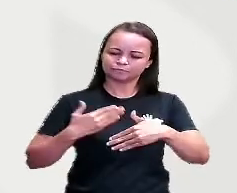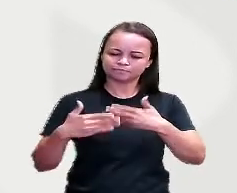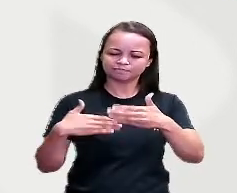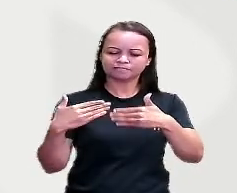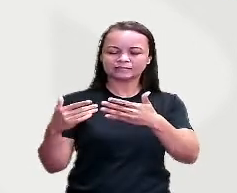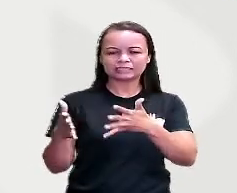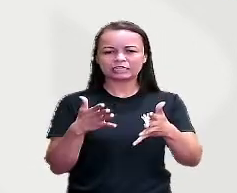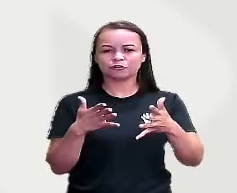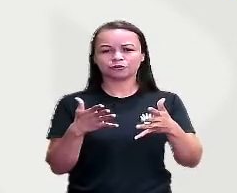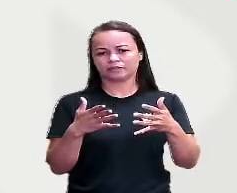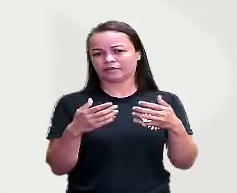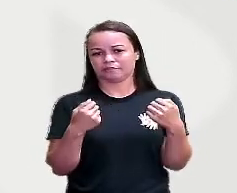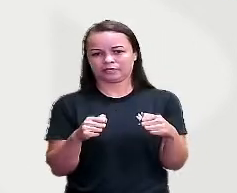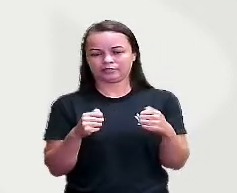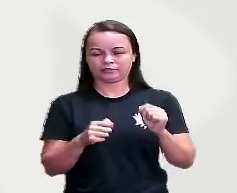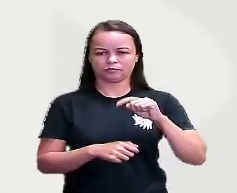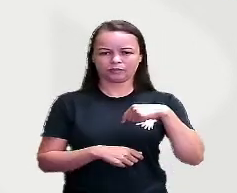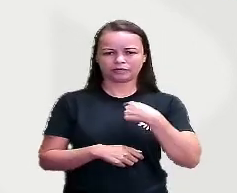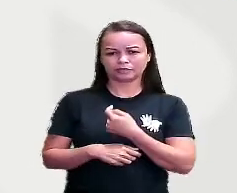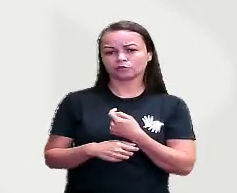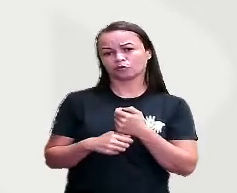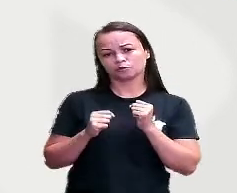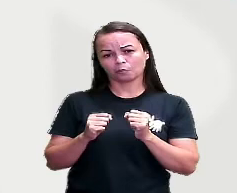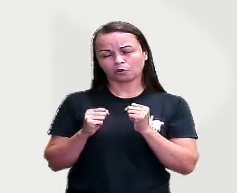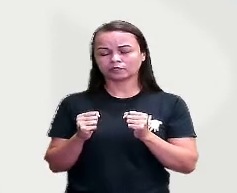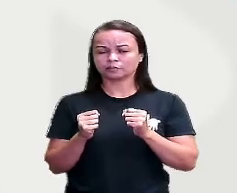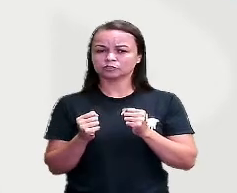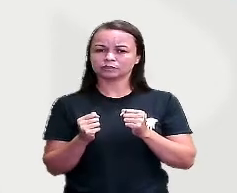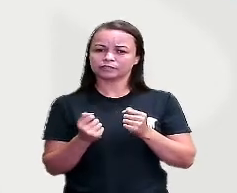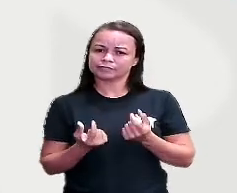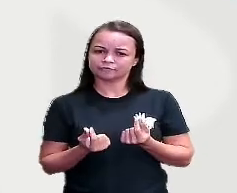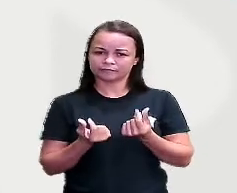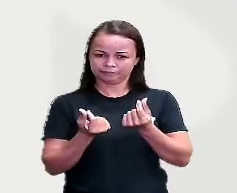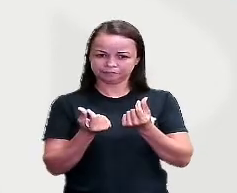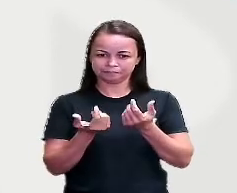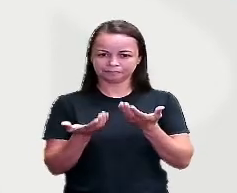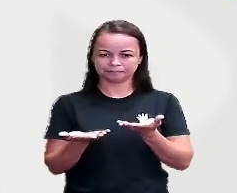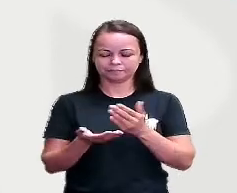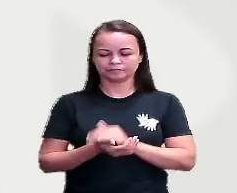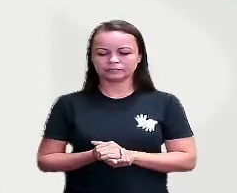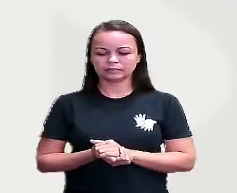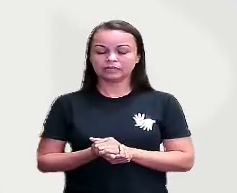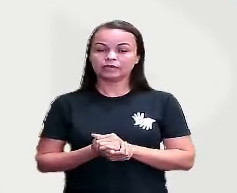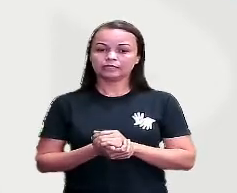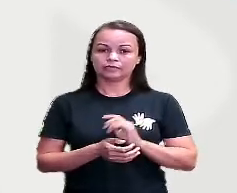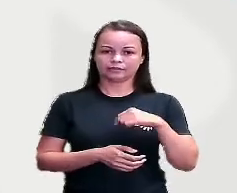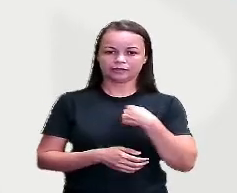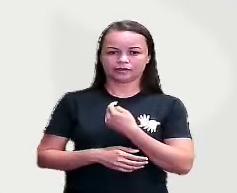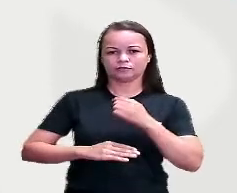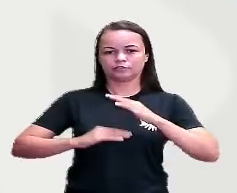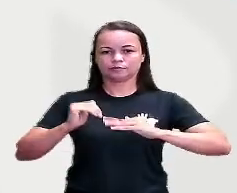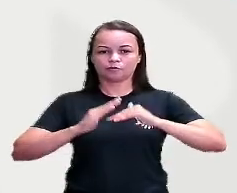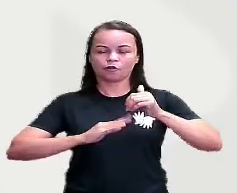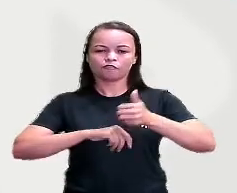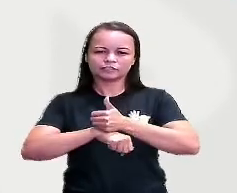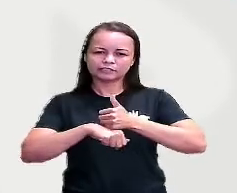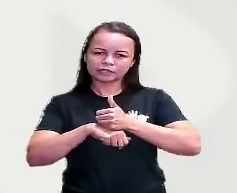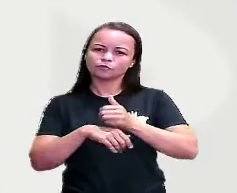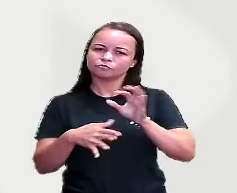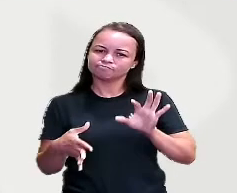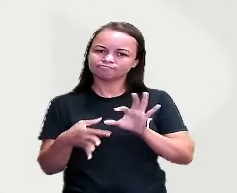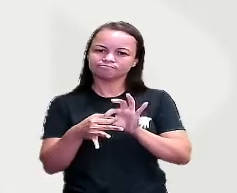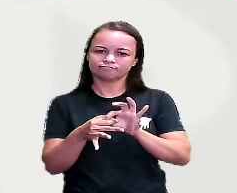necessário para a gente se manter, vamos dizer, financeiramente. E aí a nossa profissão, ela está sempre ligada a isso, tá